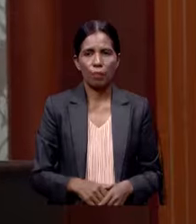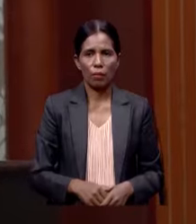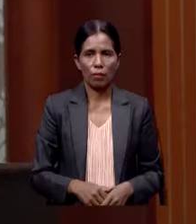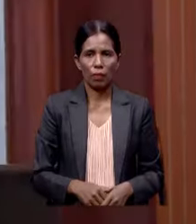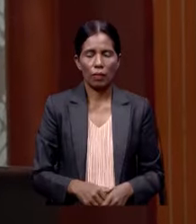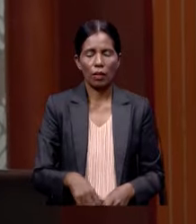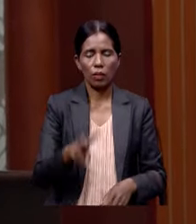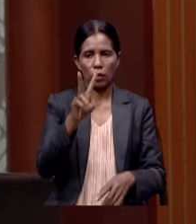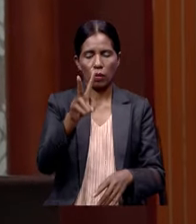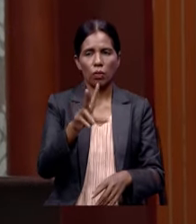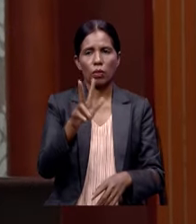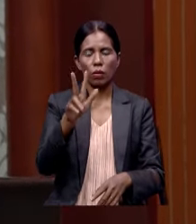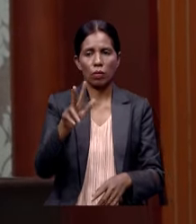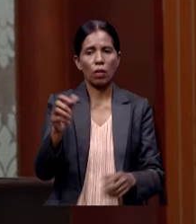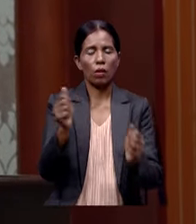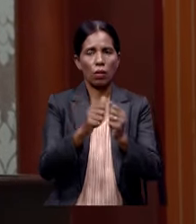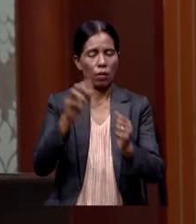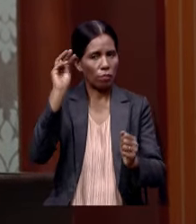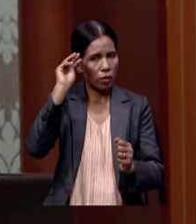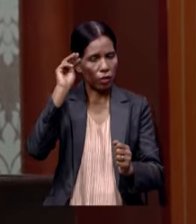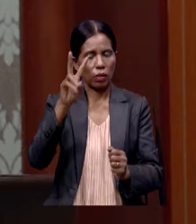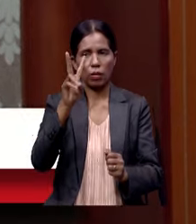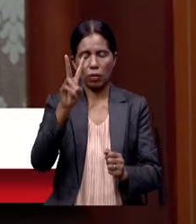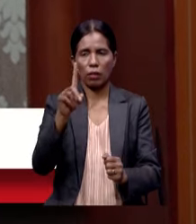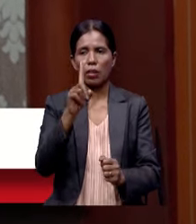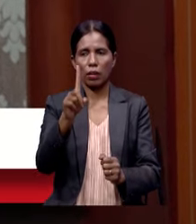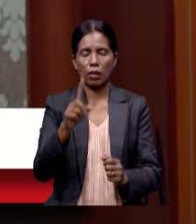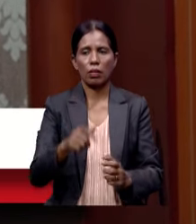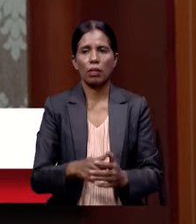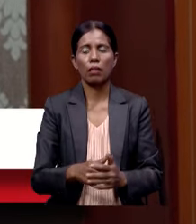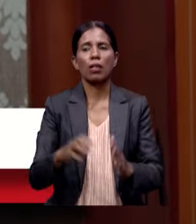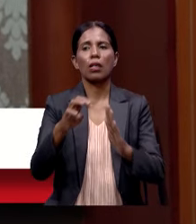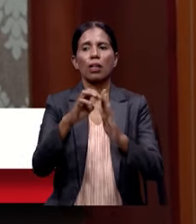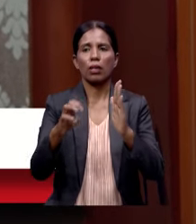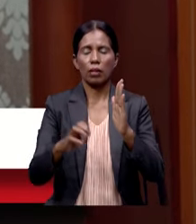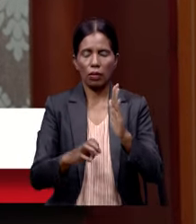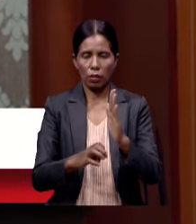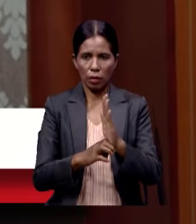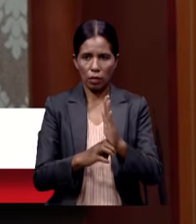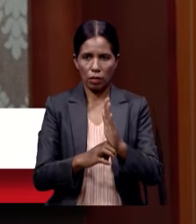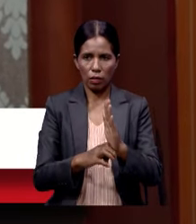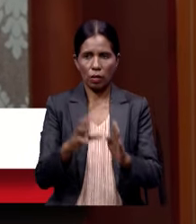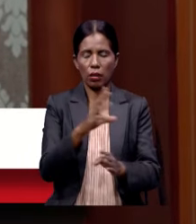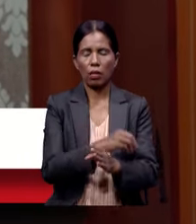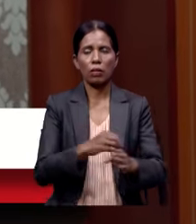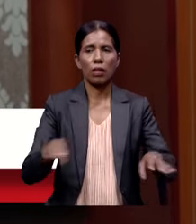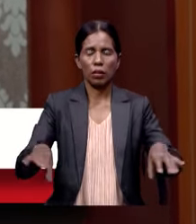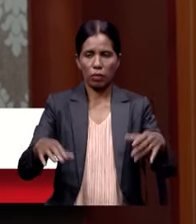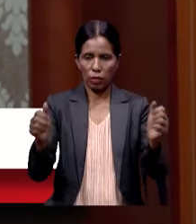borda entre Ministro Nai Rua e da marca Estado da situação da